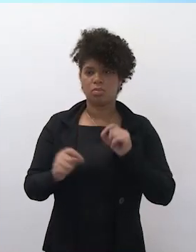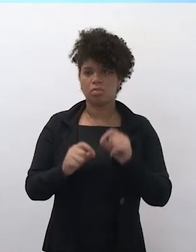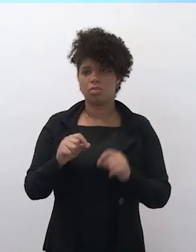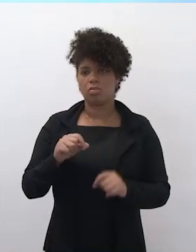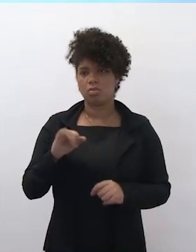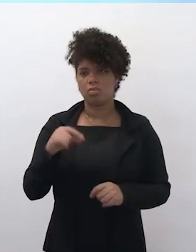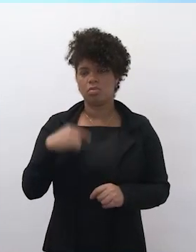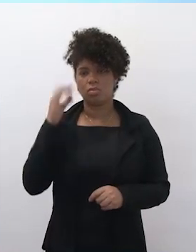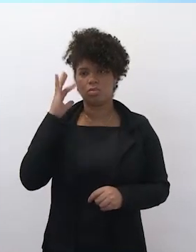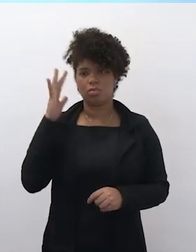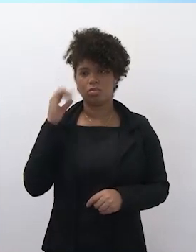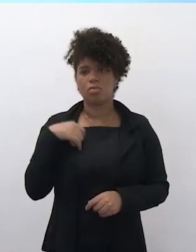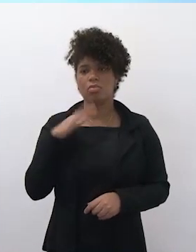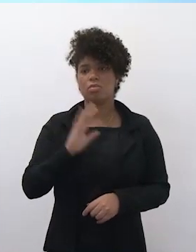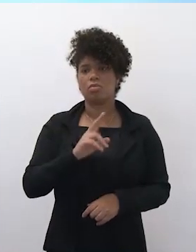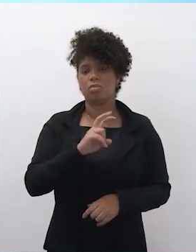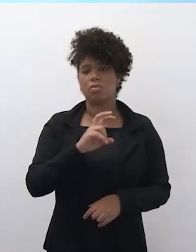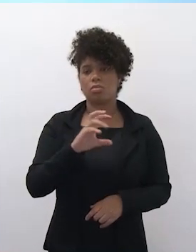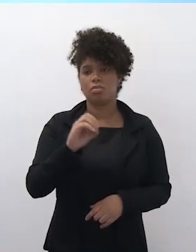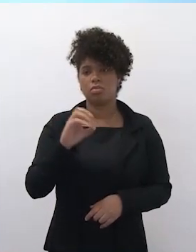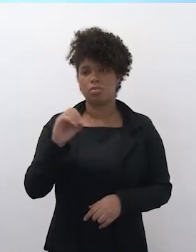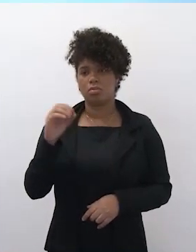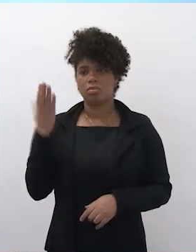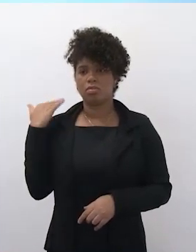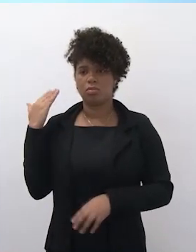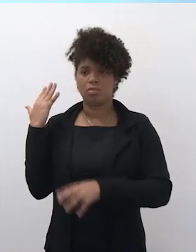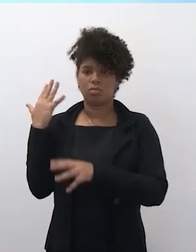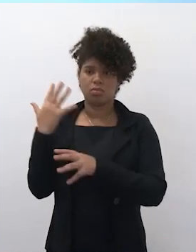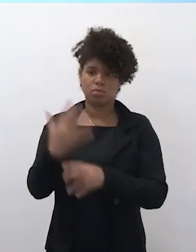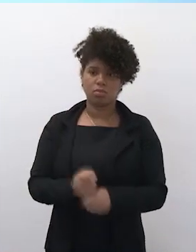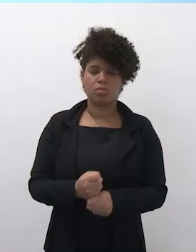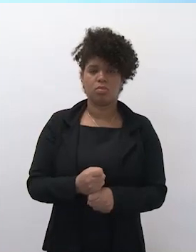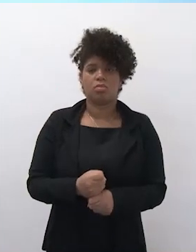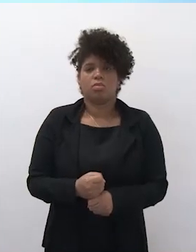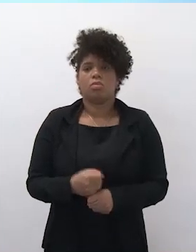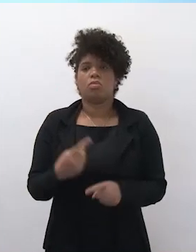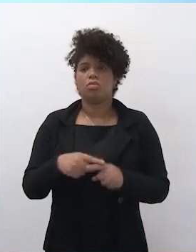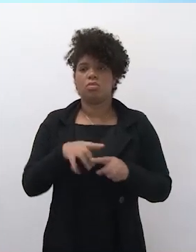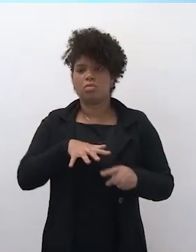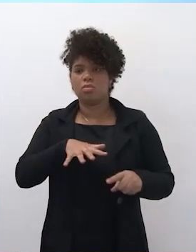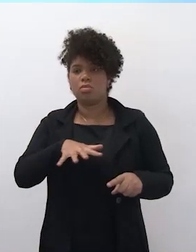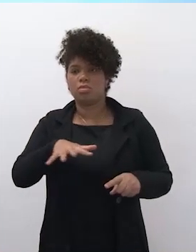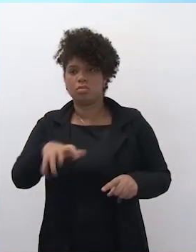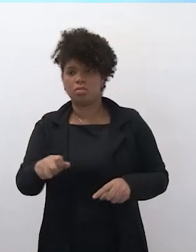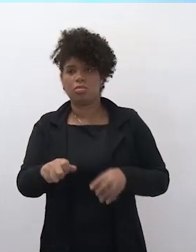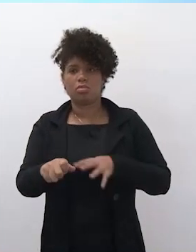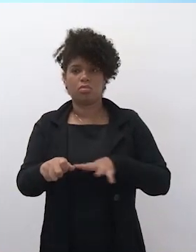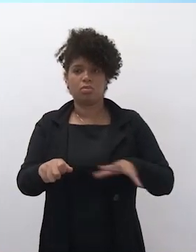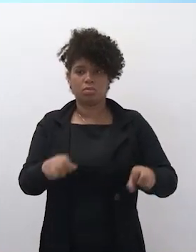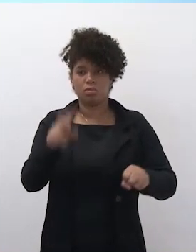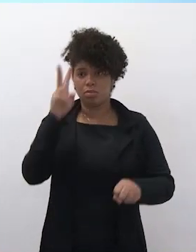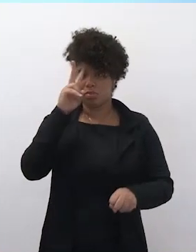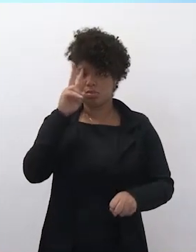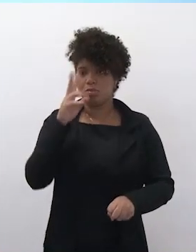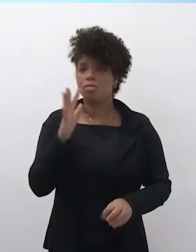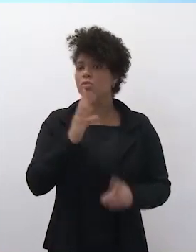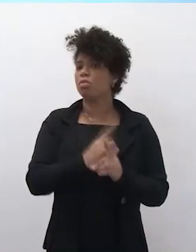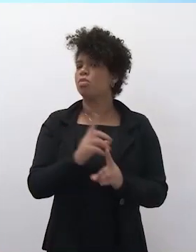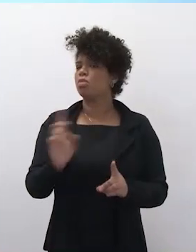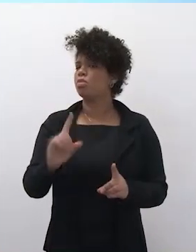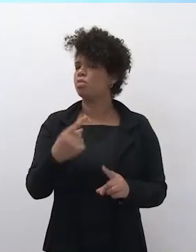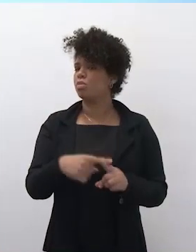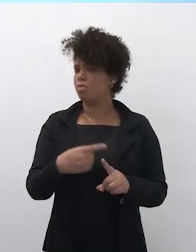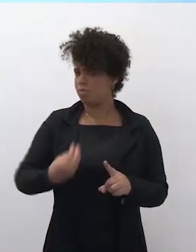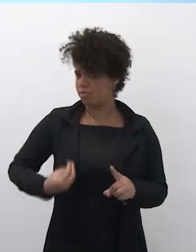pensar que passaram 500 anos aí, desde as conquistas das terras brasileiras pelos portugueses, lembrando, não foi um descobrimento, porque tinha gente